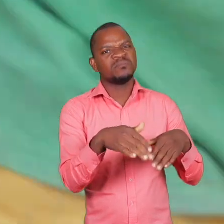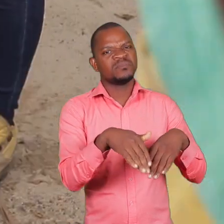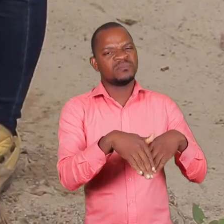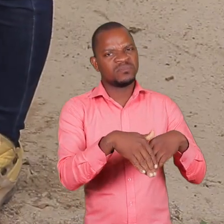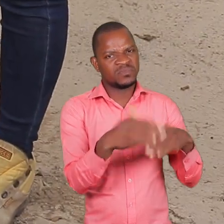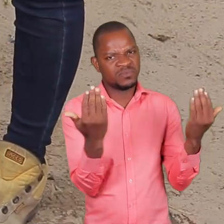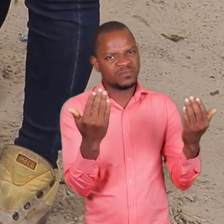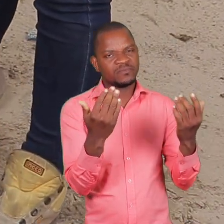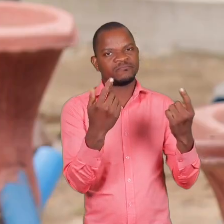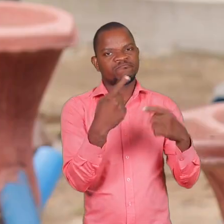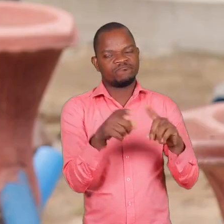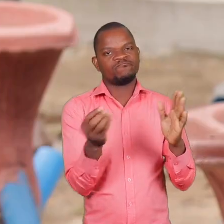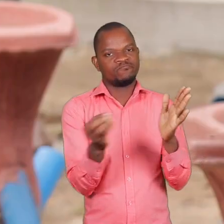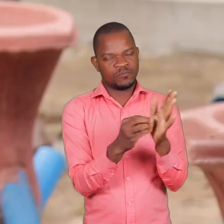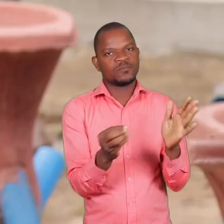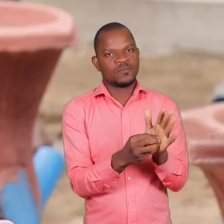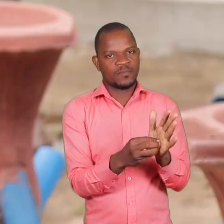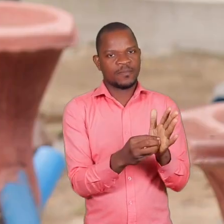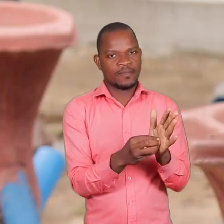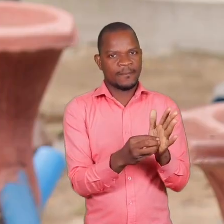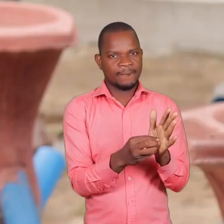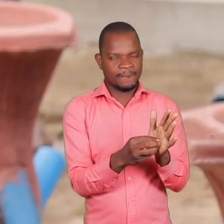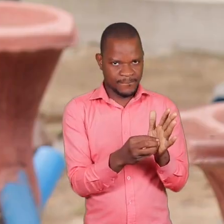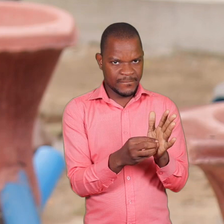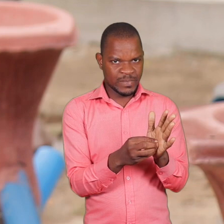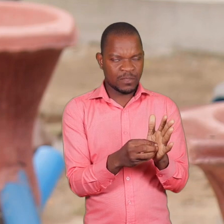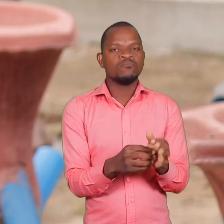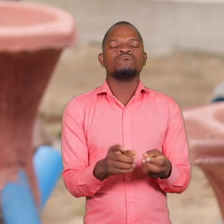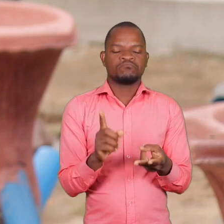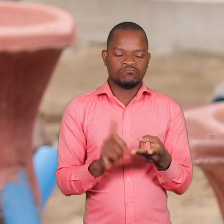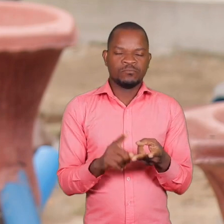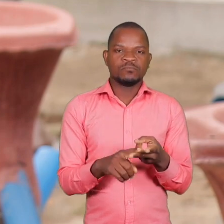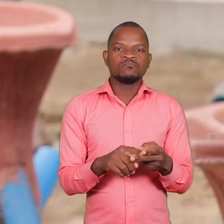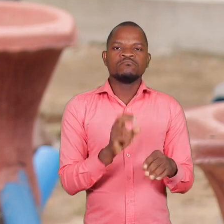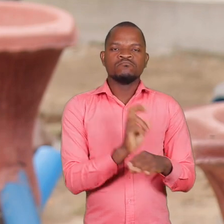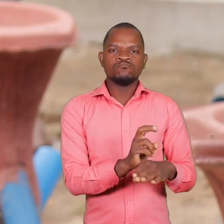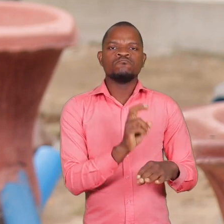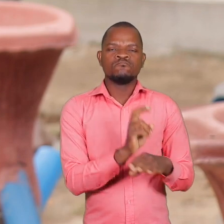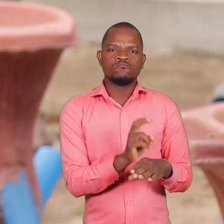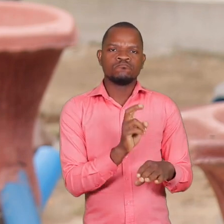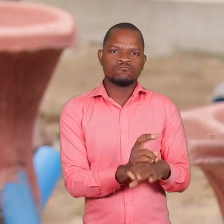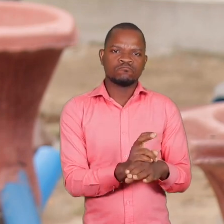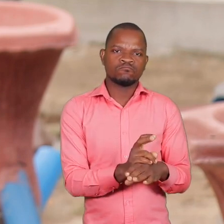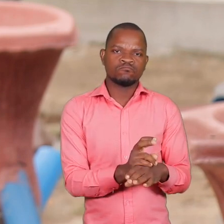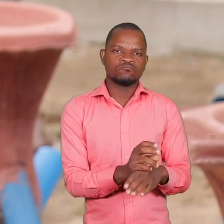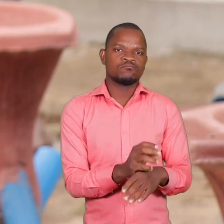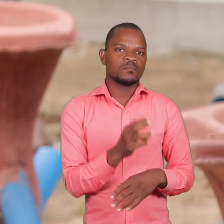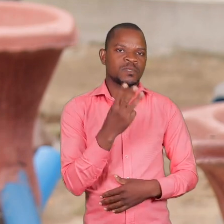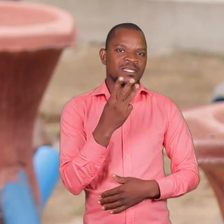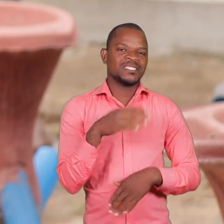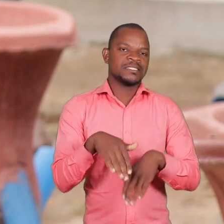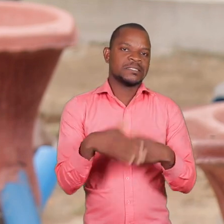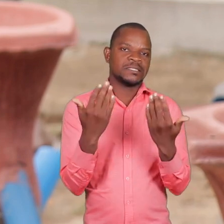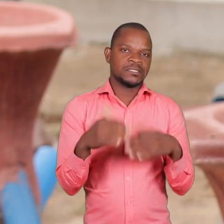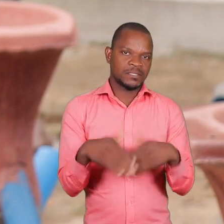o nome, por baixo das pias tem todas as referências, e deixamos dentro deste molde por aproximadamente 3